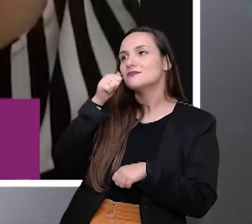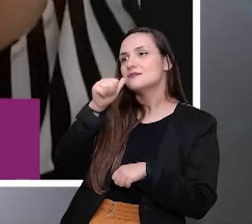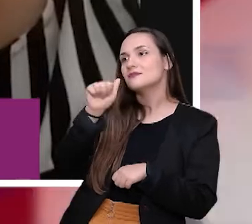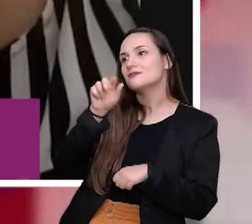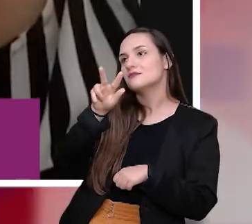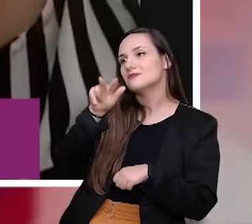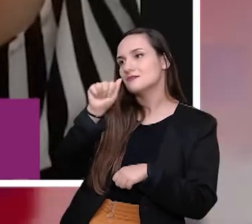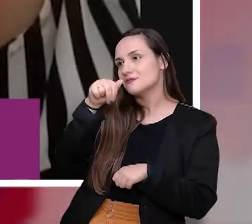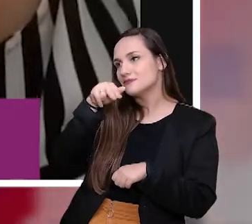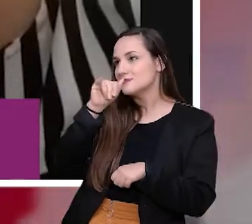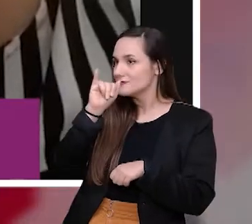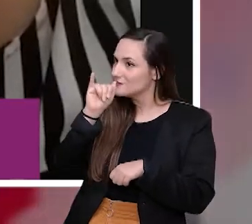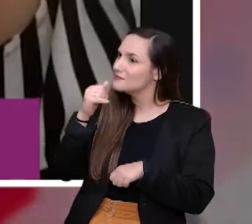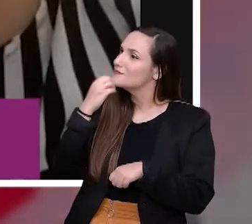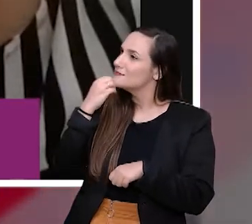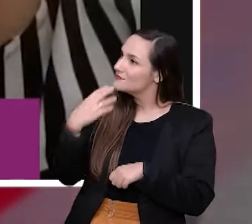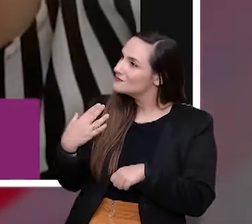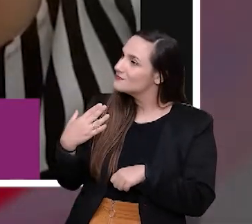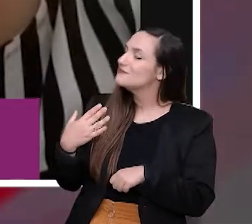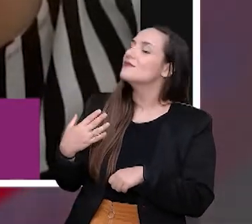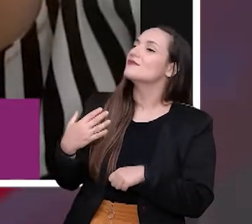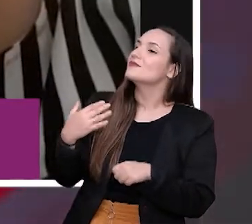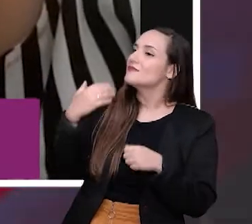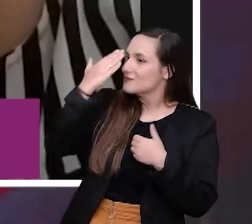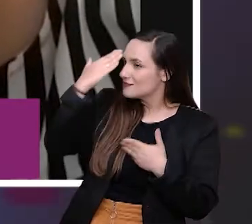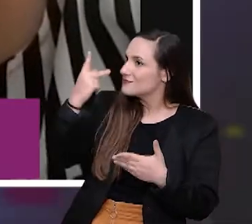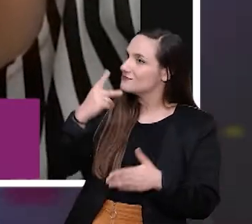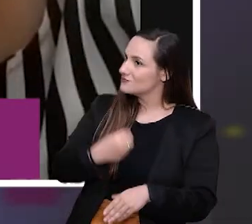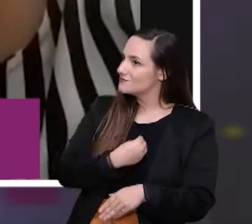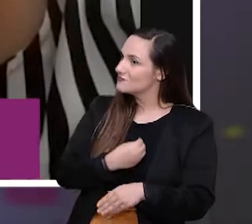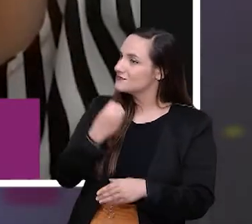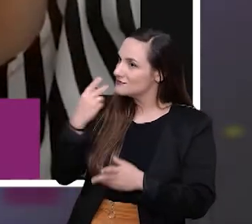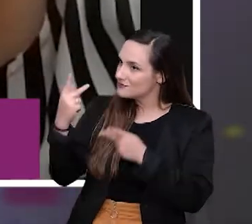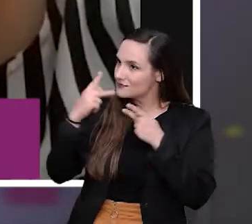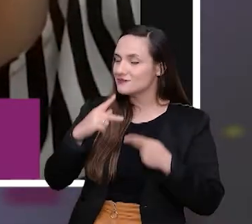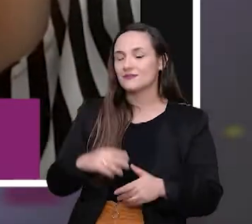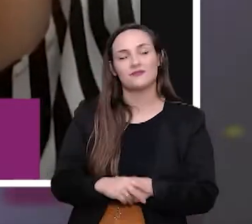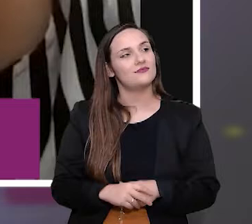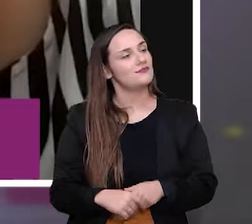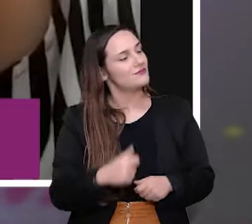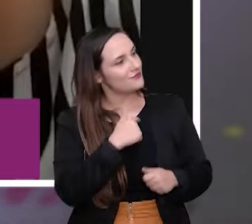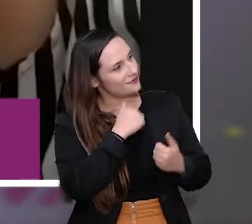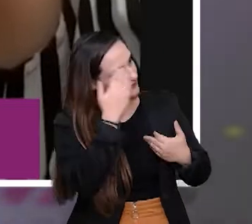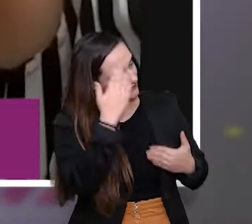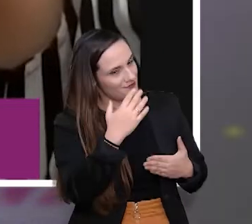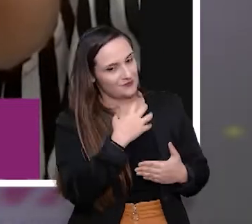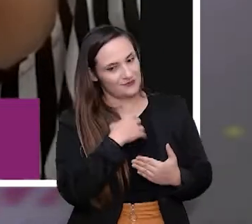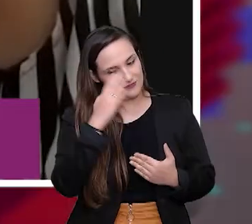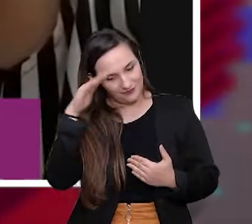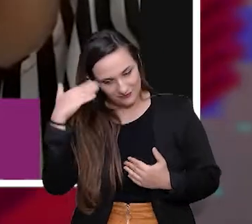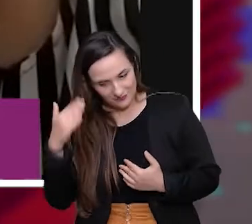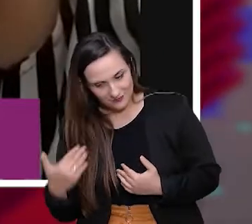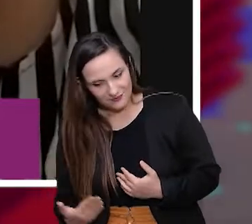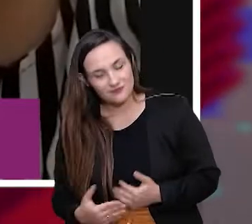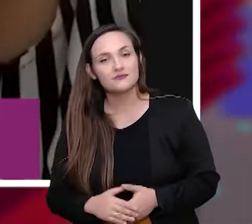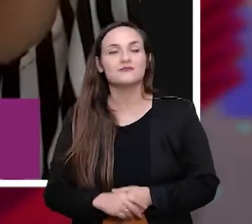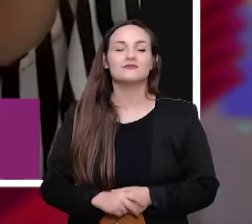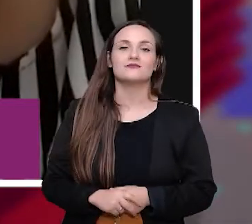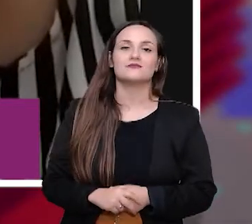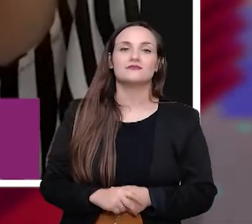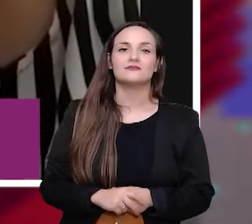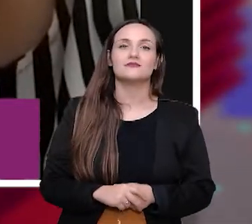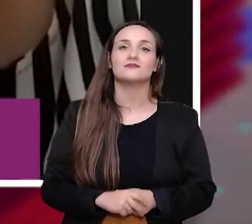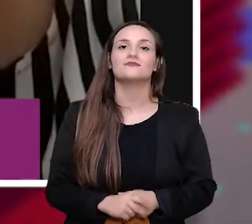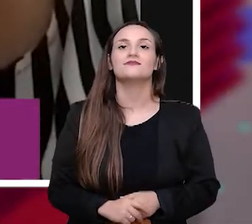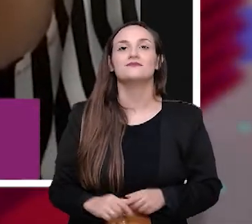muito bem-vinda ao nosso programa. Obrigada pela sua participação. Eu que agradeço, estou muito honrada com esse convite, e